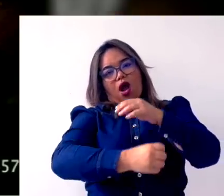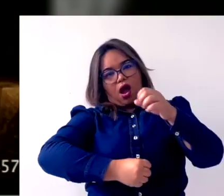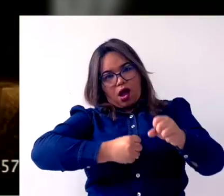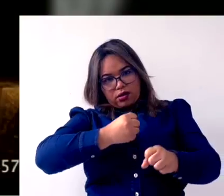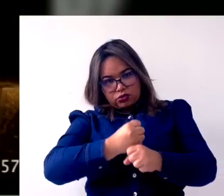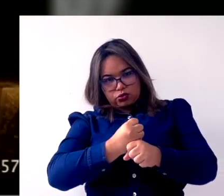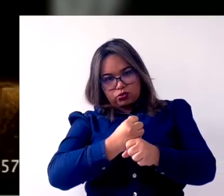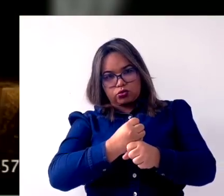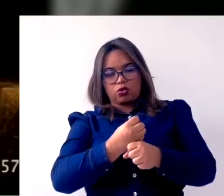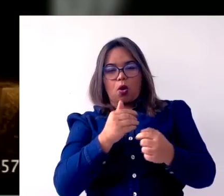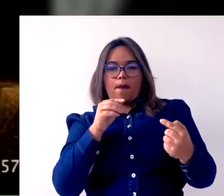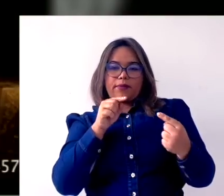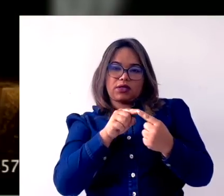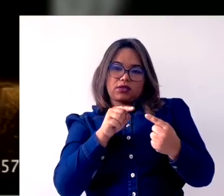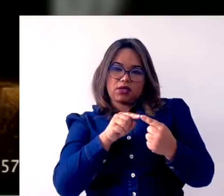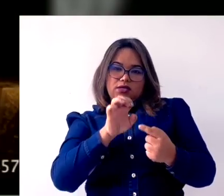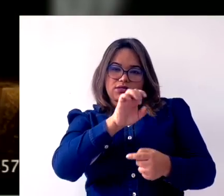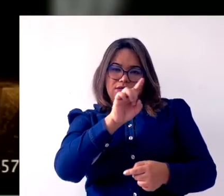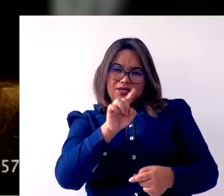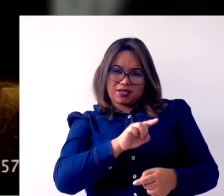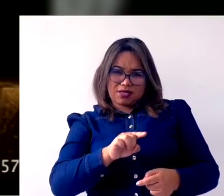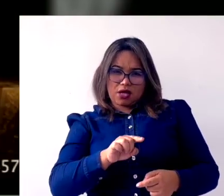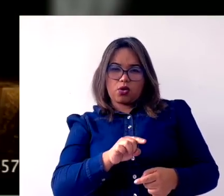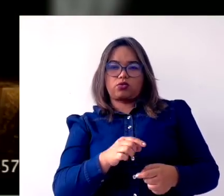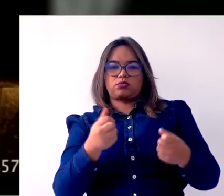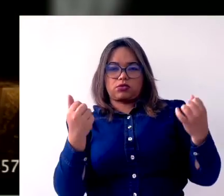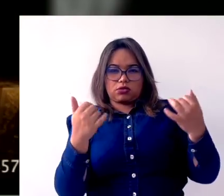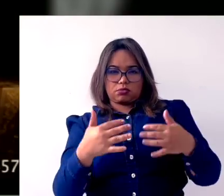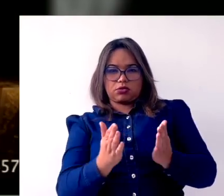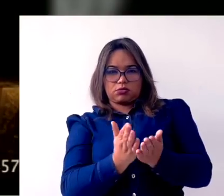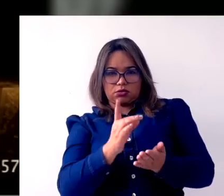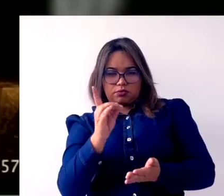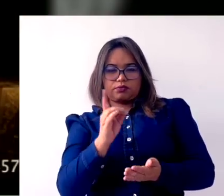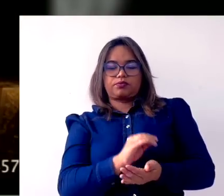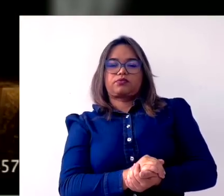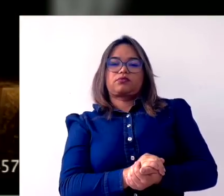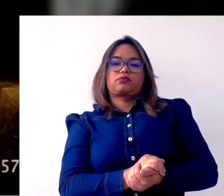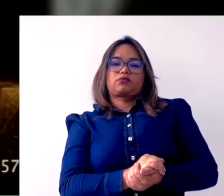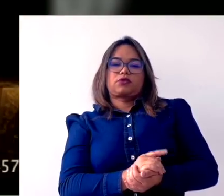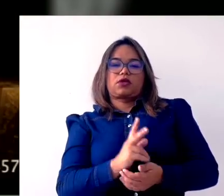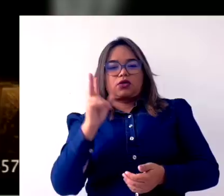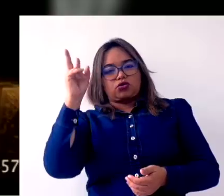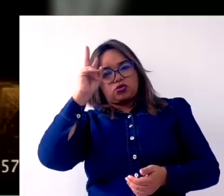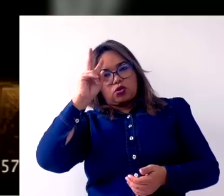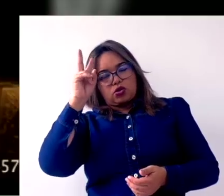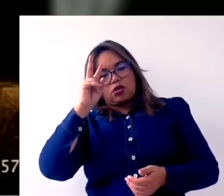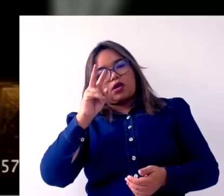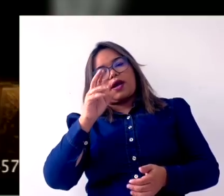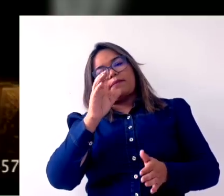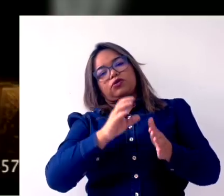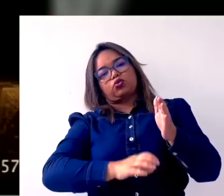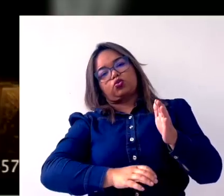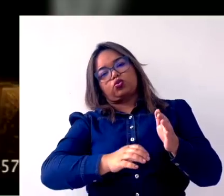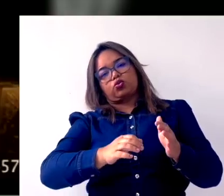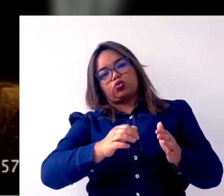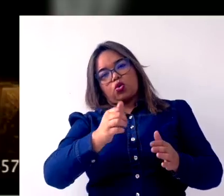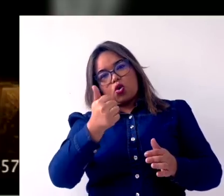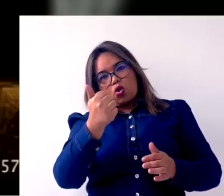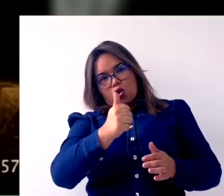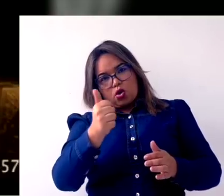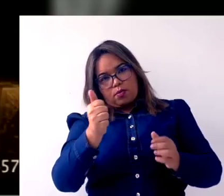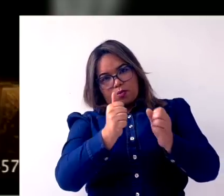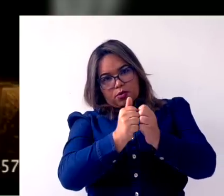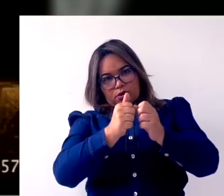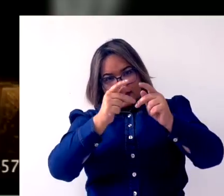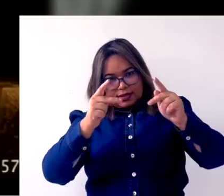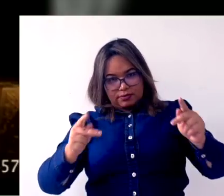ano, Ezequiel 4, 6. E isso nos leva de volta à mesma história que nós encontramos em Apocalipse capítulo 11.